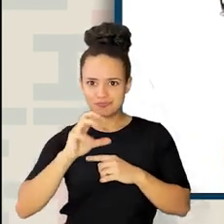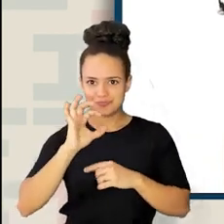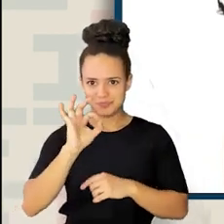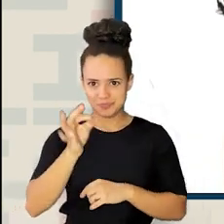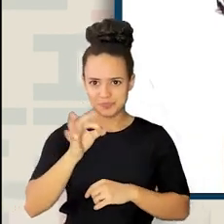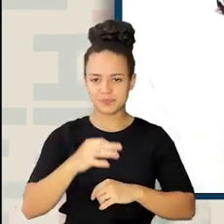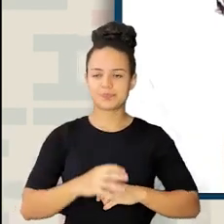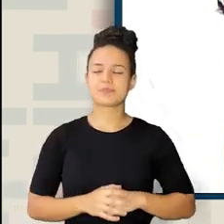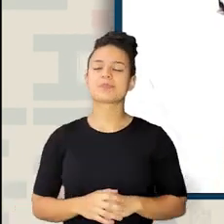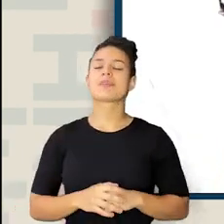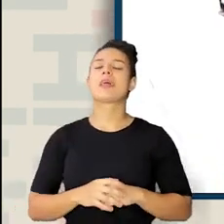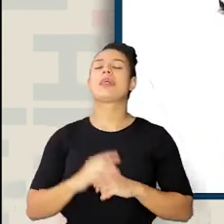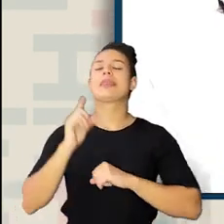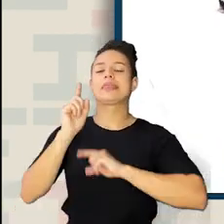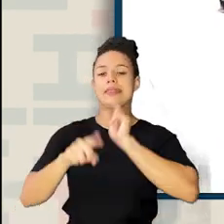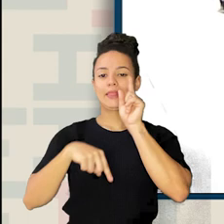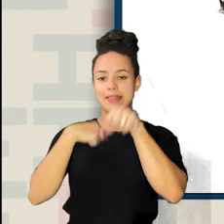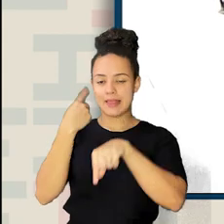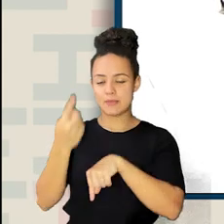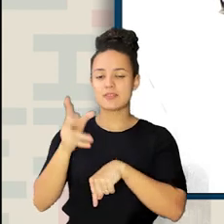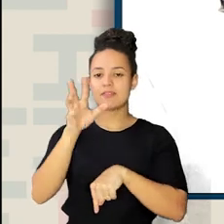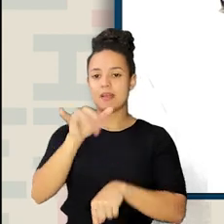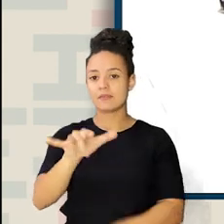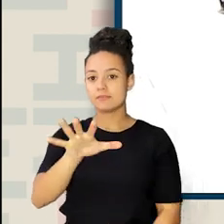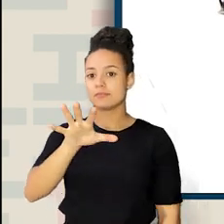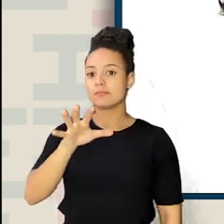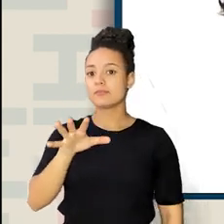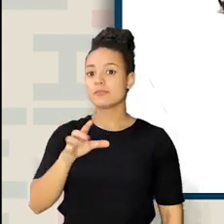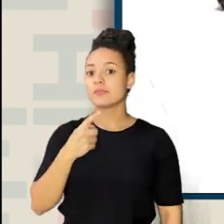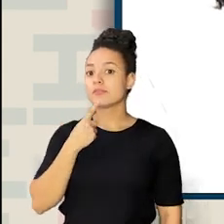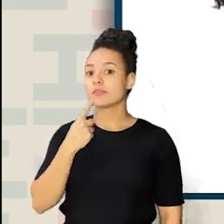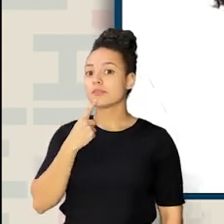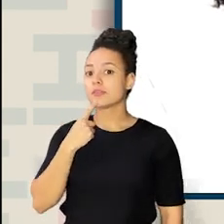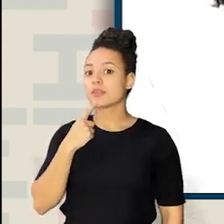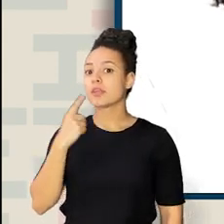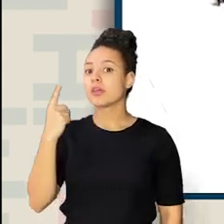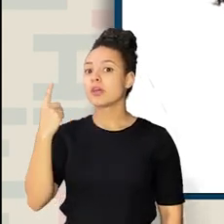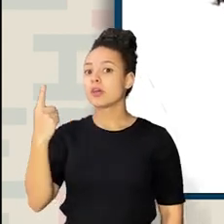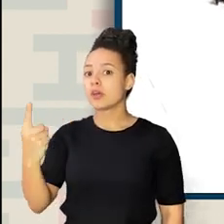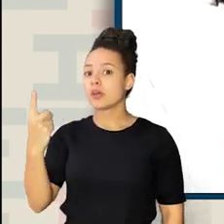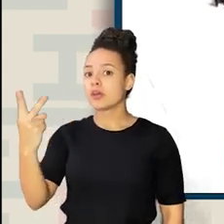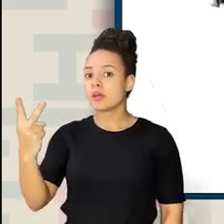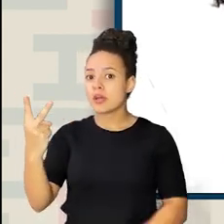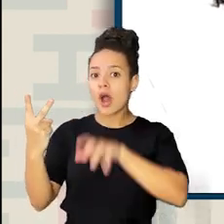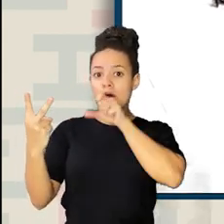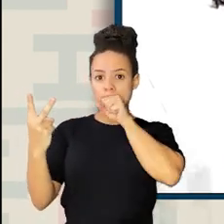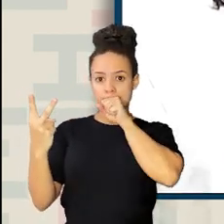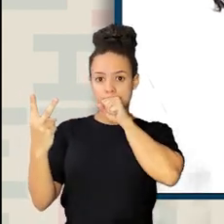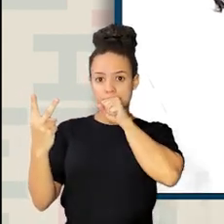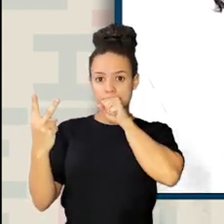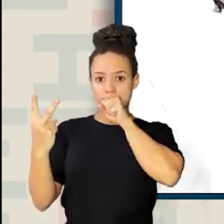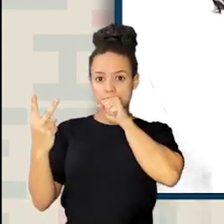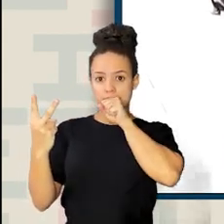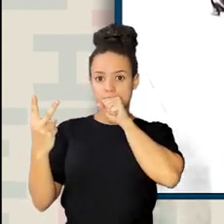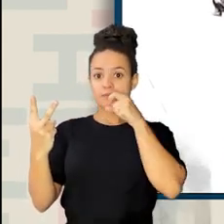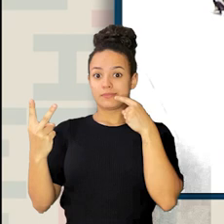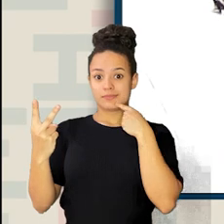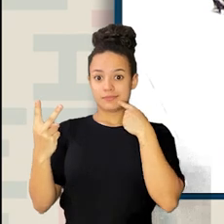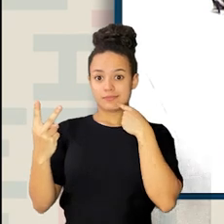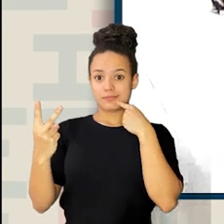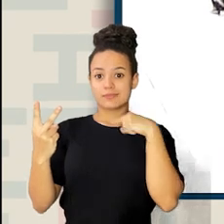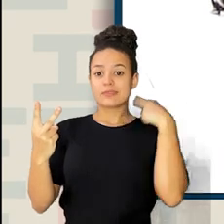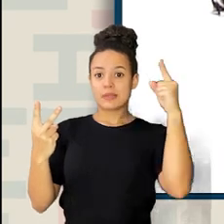Aí a gente vai inspirar pela boca, com 2 tempos, eu vou bater aqui o tempo, e